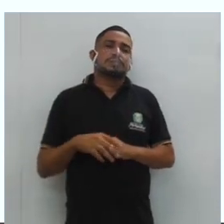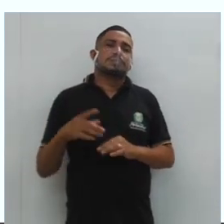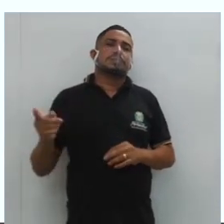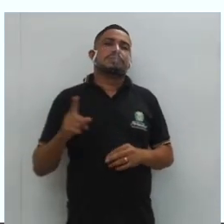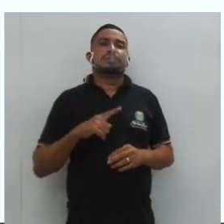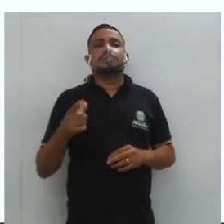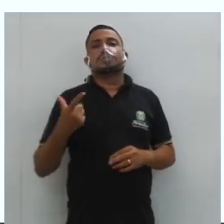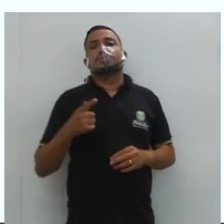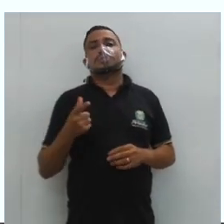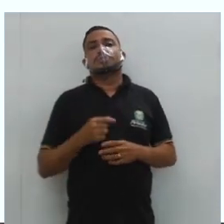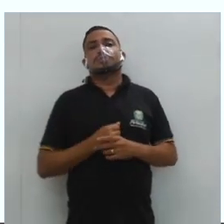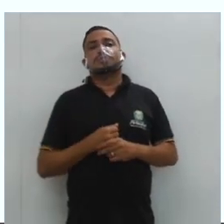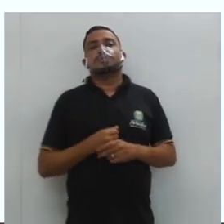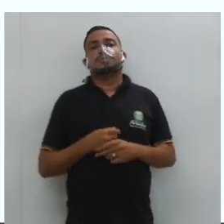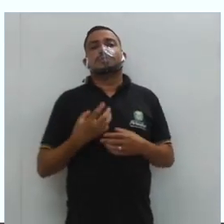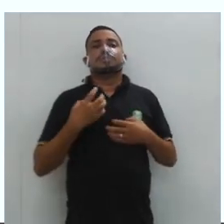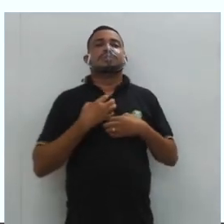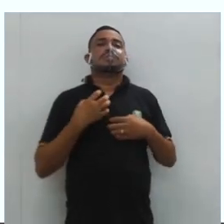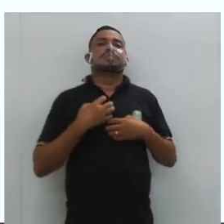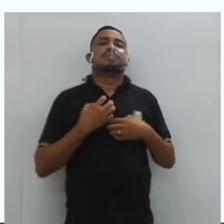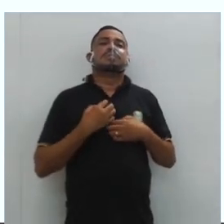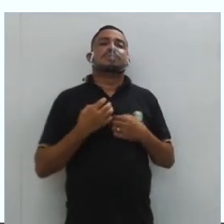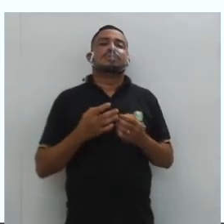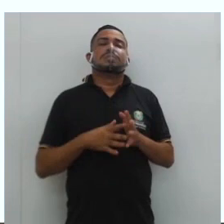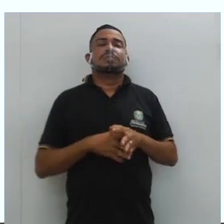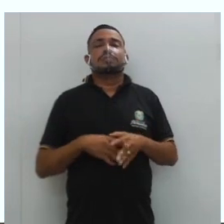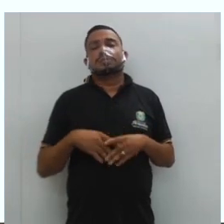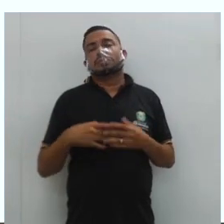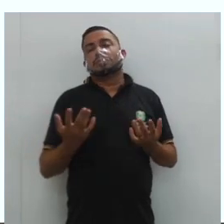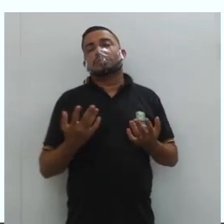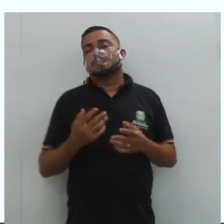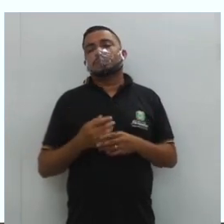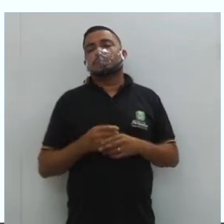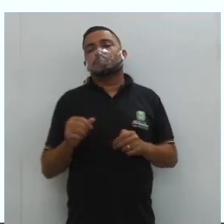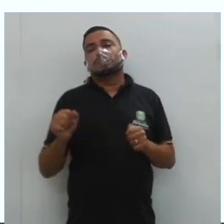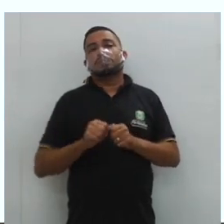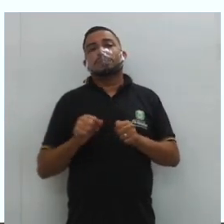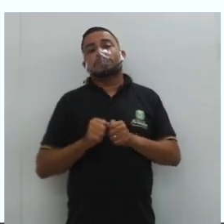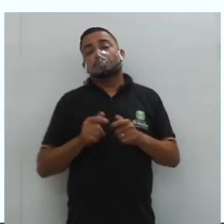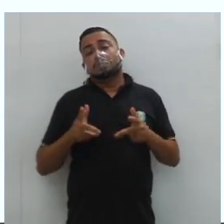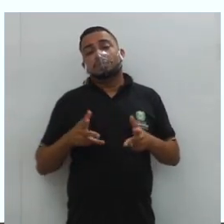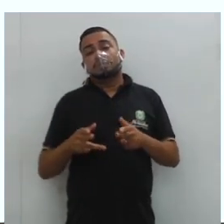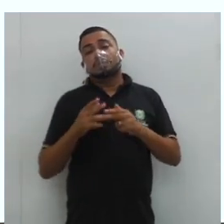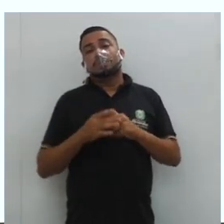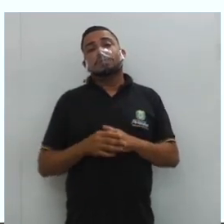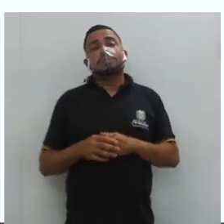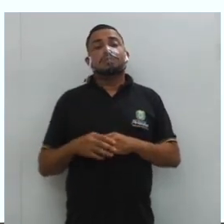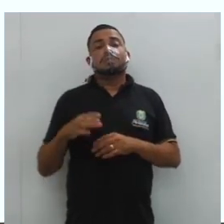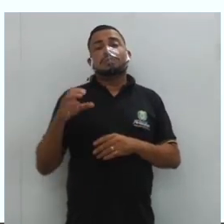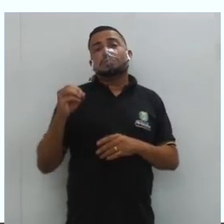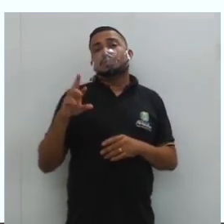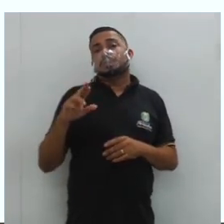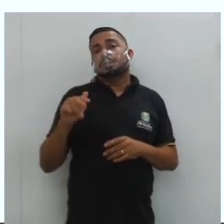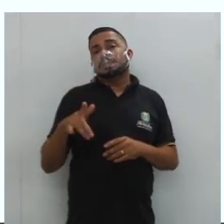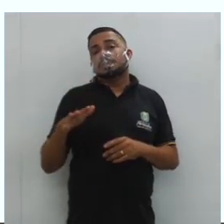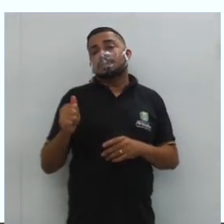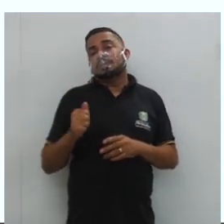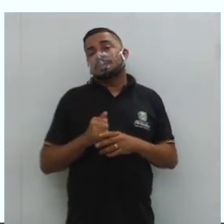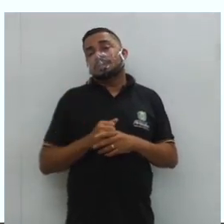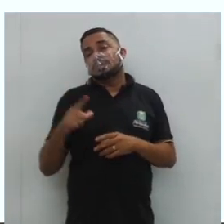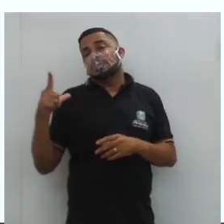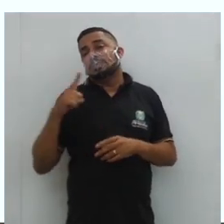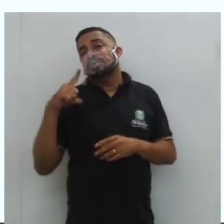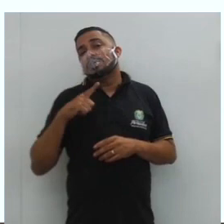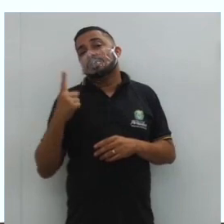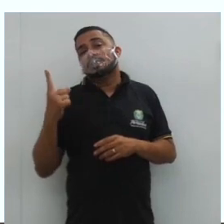ela não tinha muito sentido. Né? Um corte que foi feito, por exemplo, no filme Coringa, né? Para